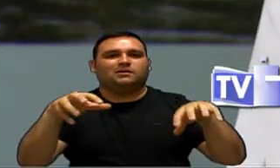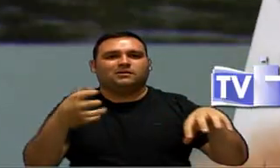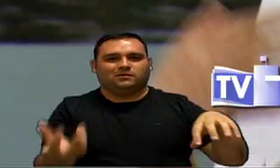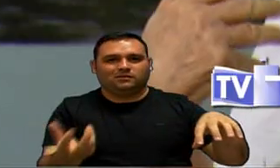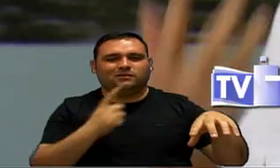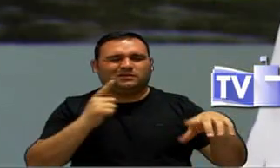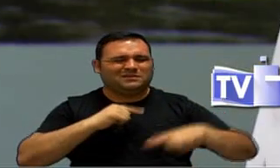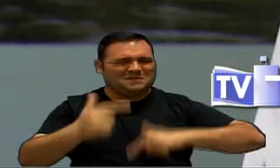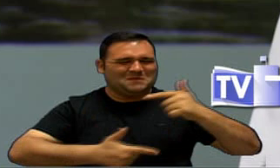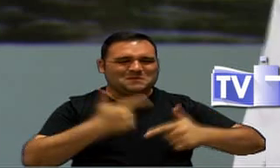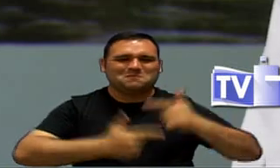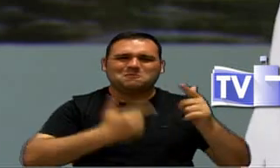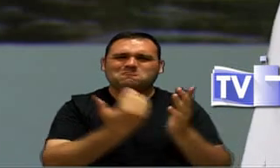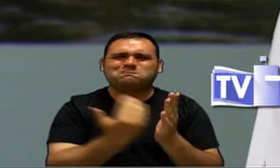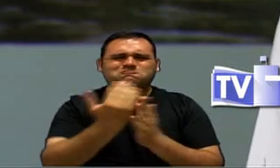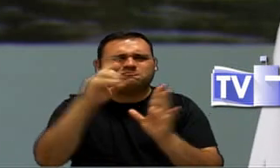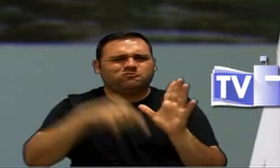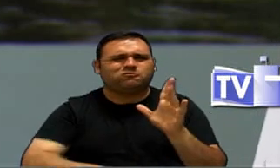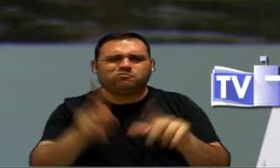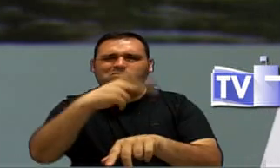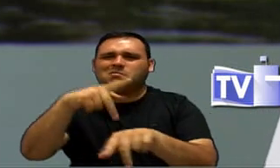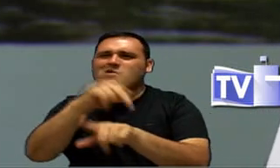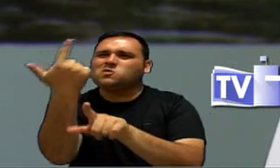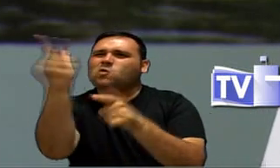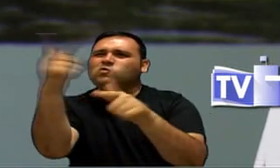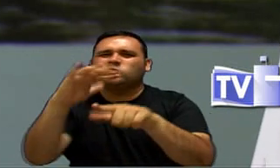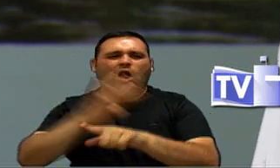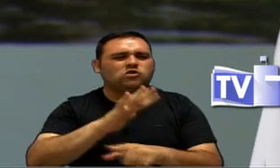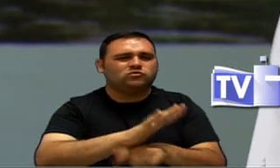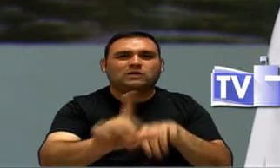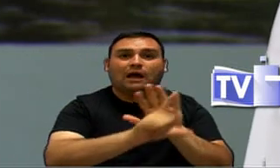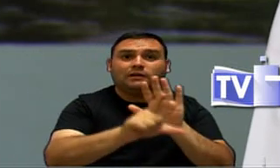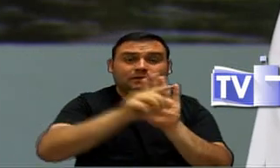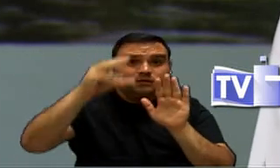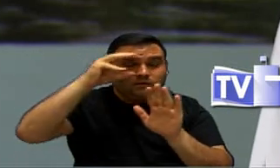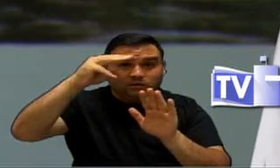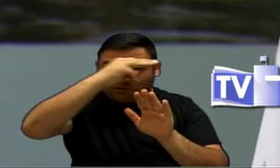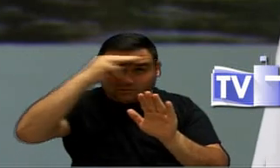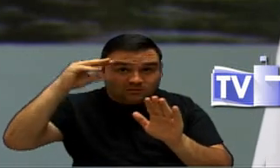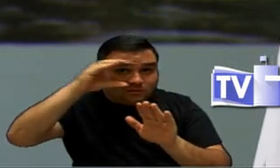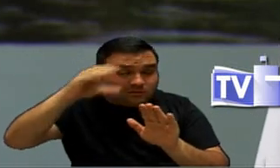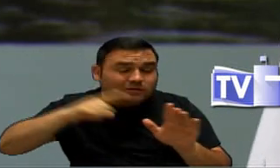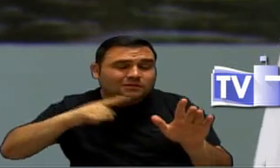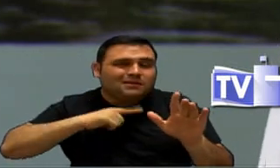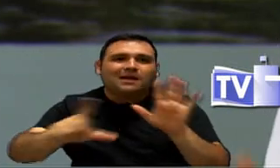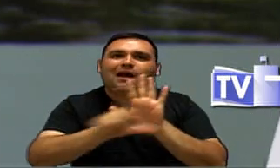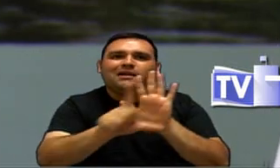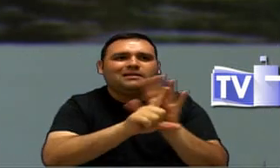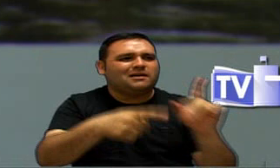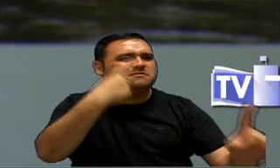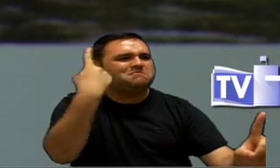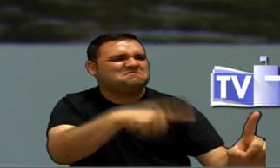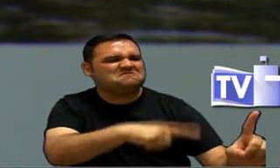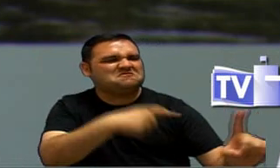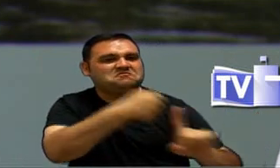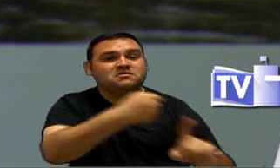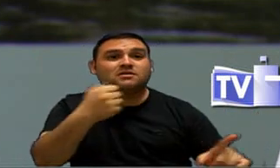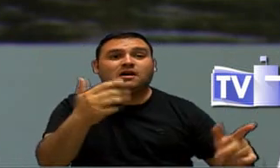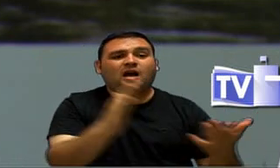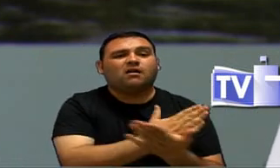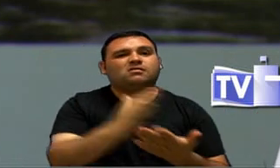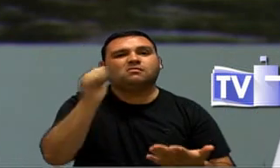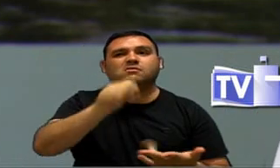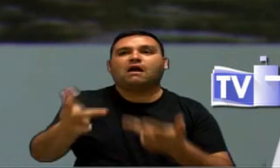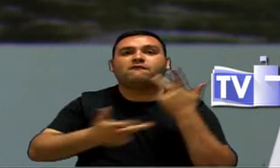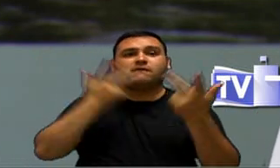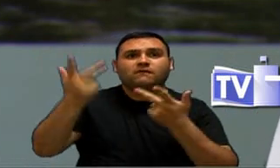aprofundado que houve, a contribuição de outros países para a Lei Maria da Penha, para a Lei do Feminicídio, e a gente ouvir determinadas mulheres